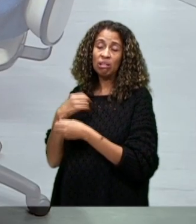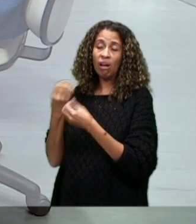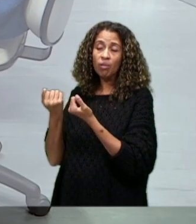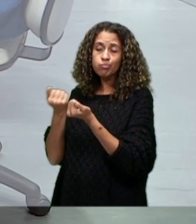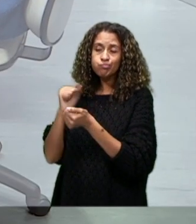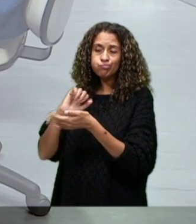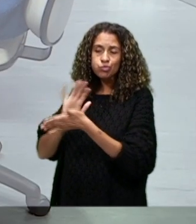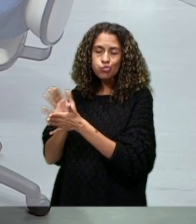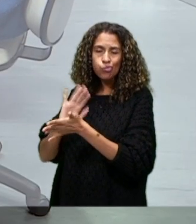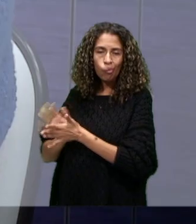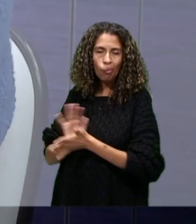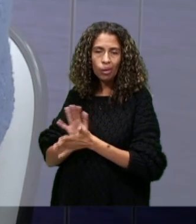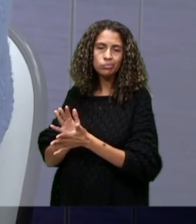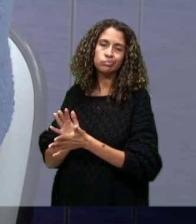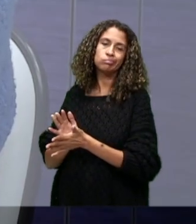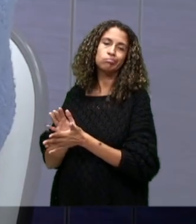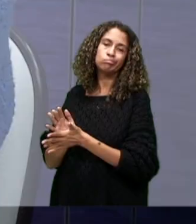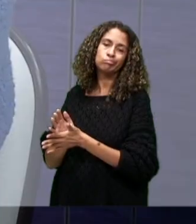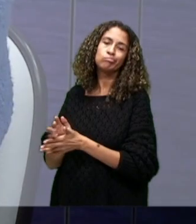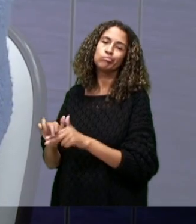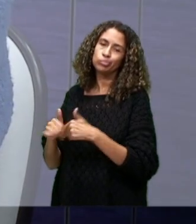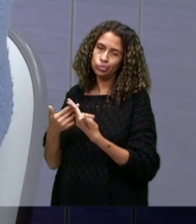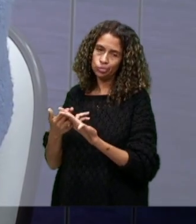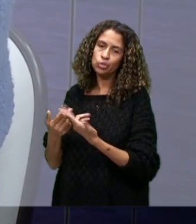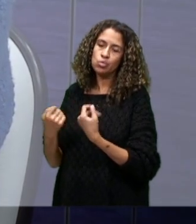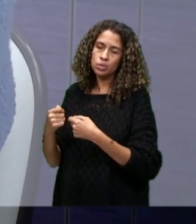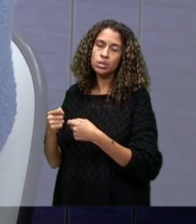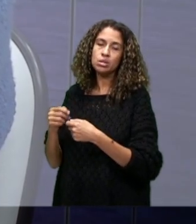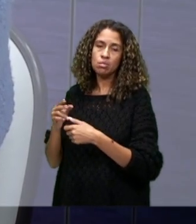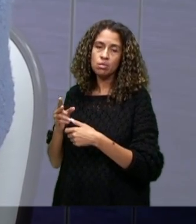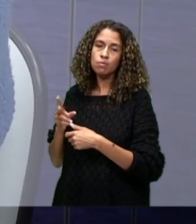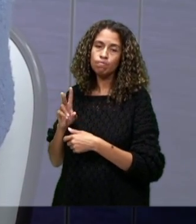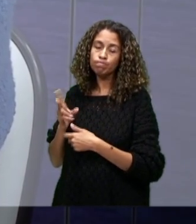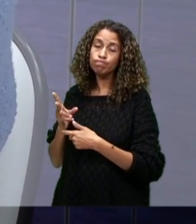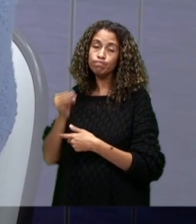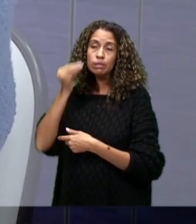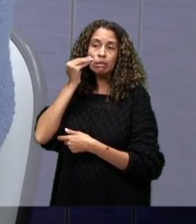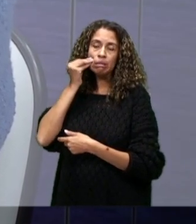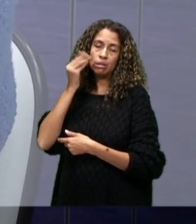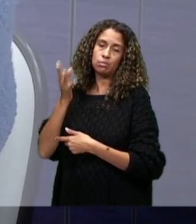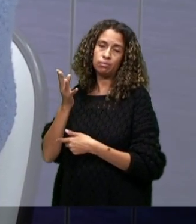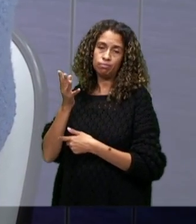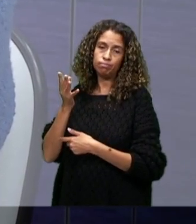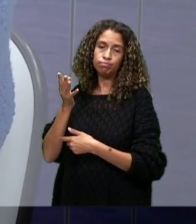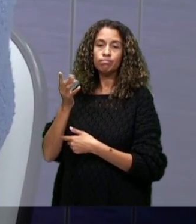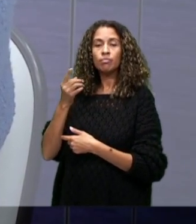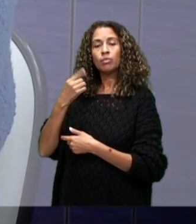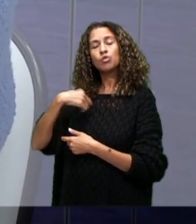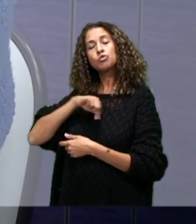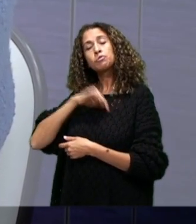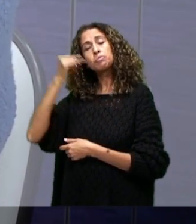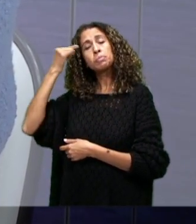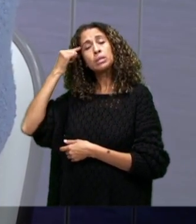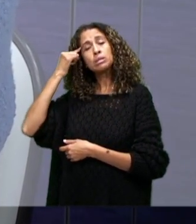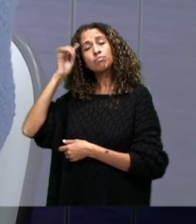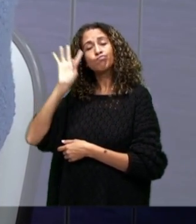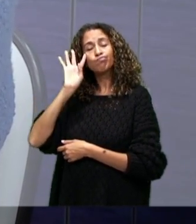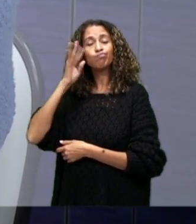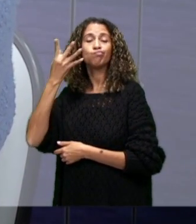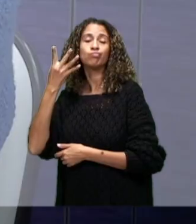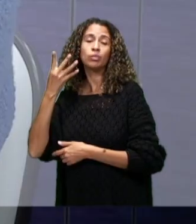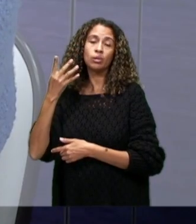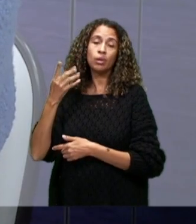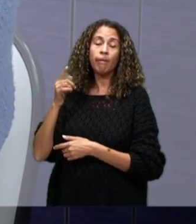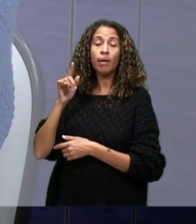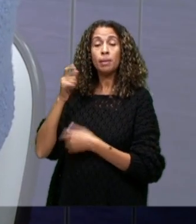é uma relação que consegue se manter ao longo do tempo. Eu acho que, se a gente pensa numa solução, essa solução,